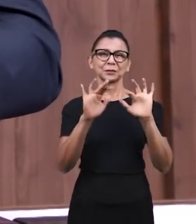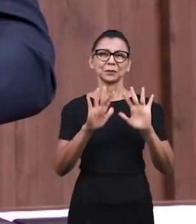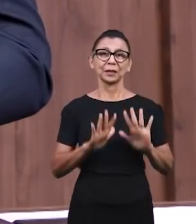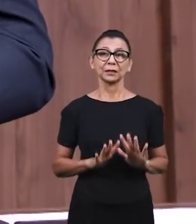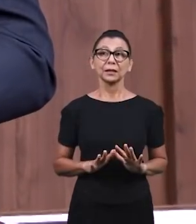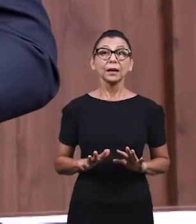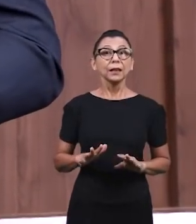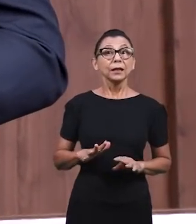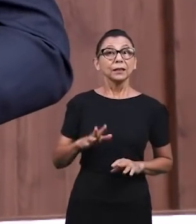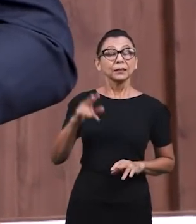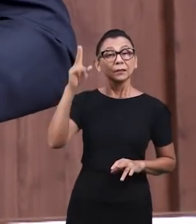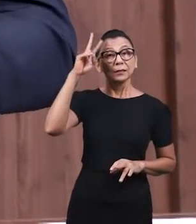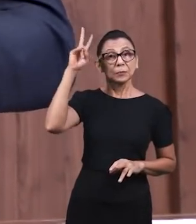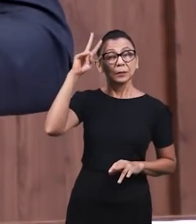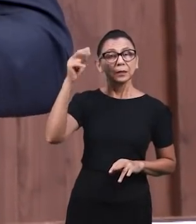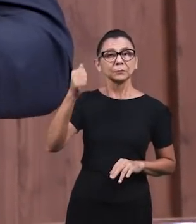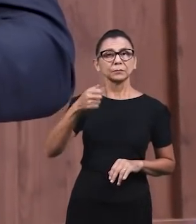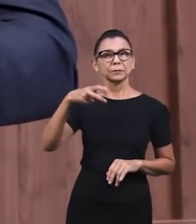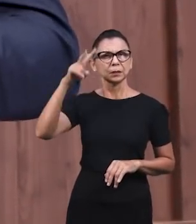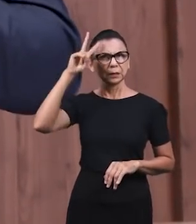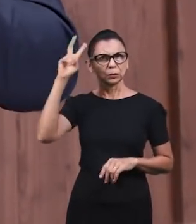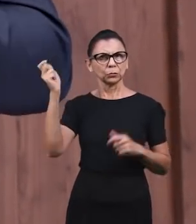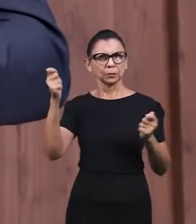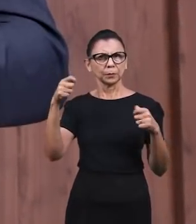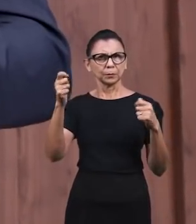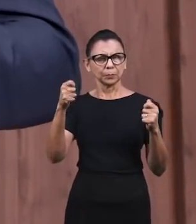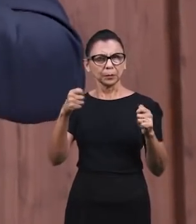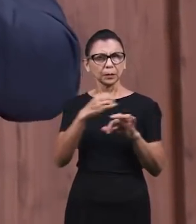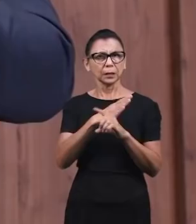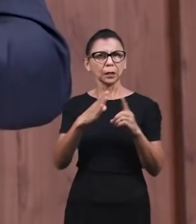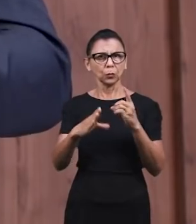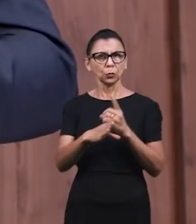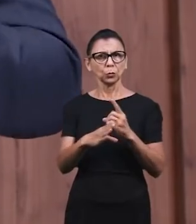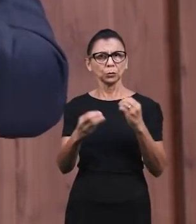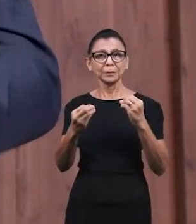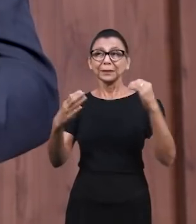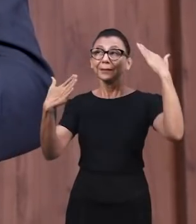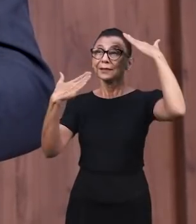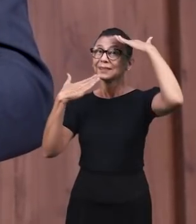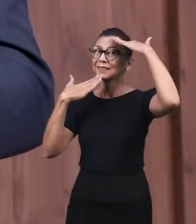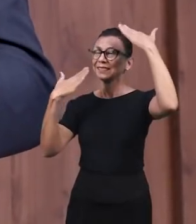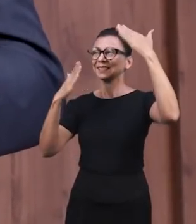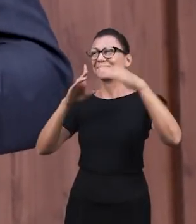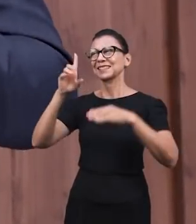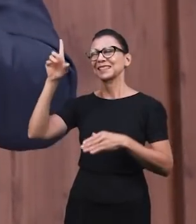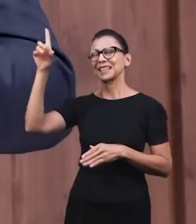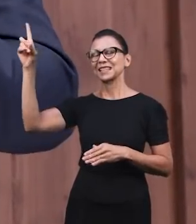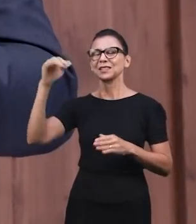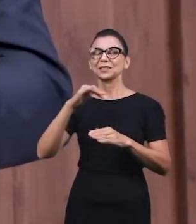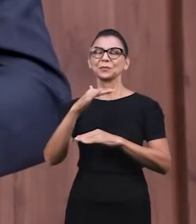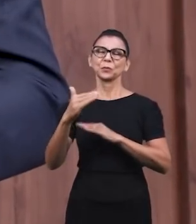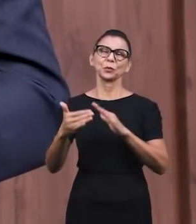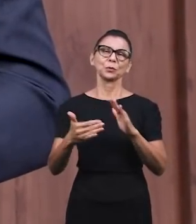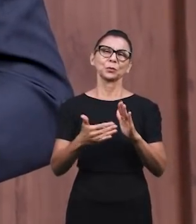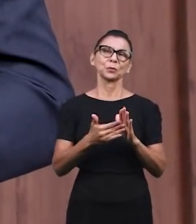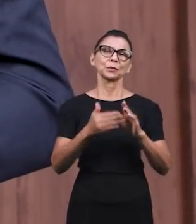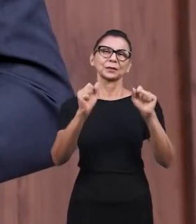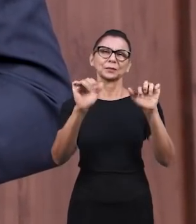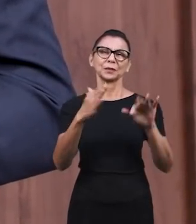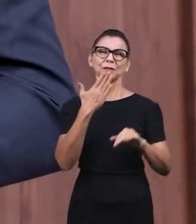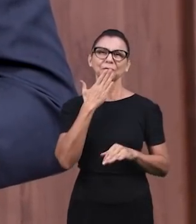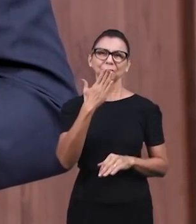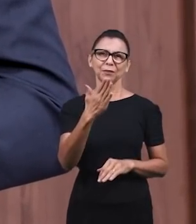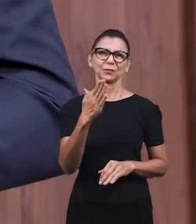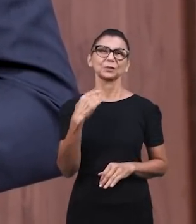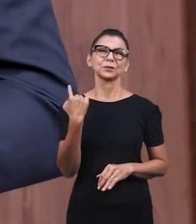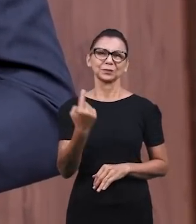que todas as segundas-feiras o nosso culto é um culto de adoração, de glorificação, de gratidão a Deus por todo o bem que Ele tem